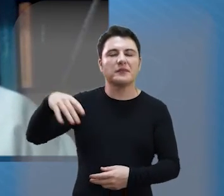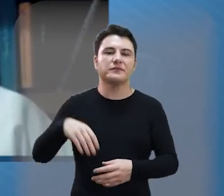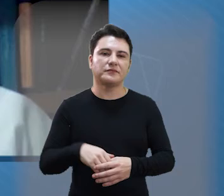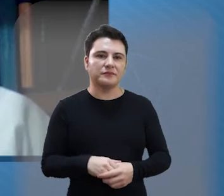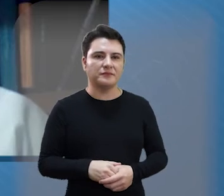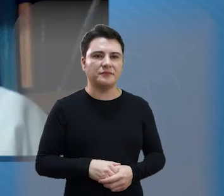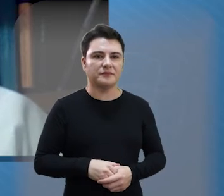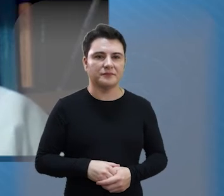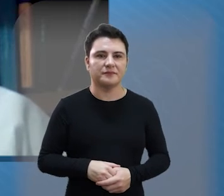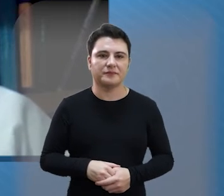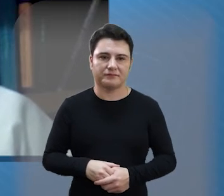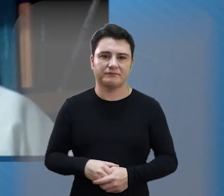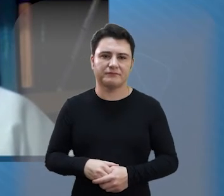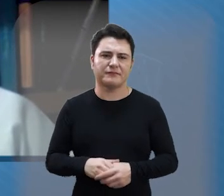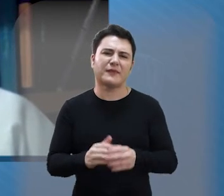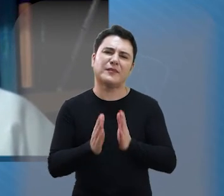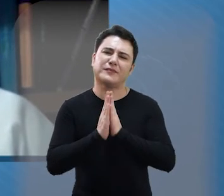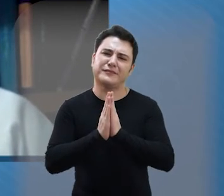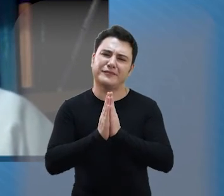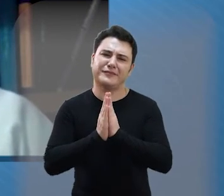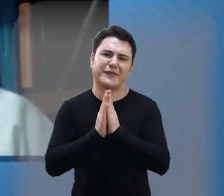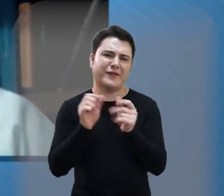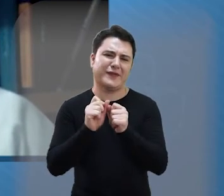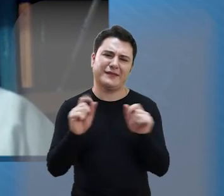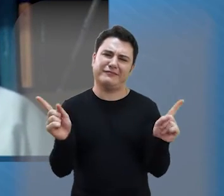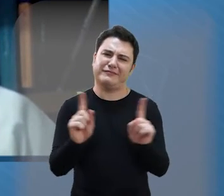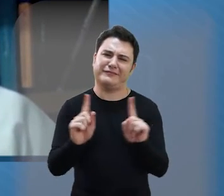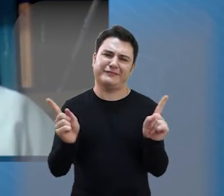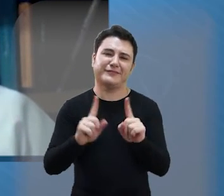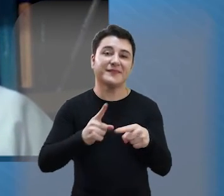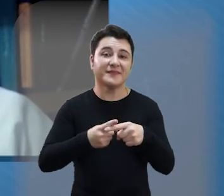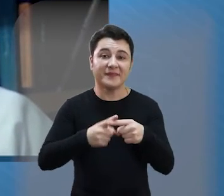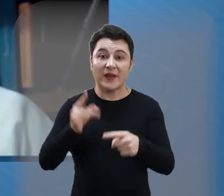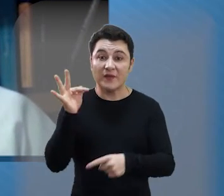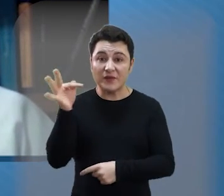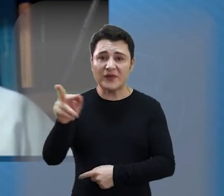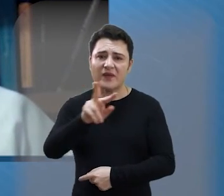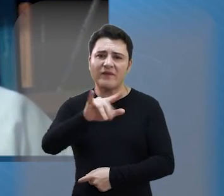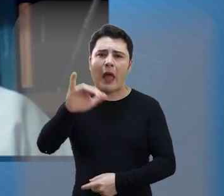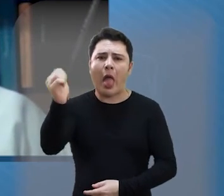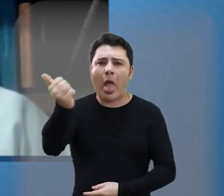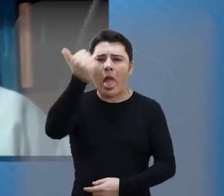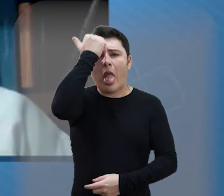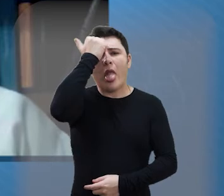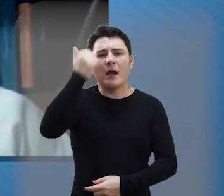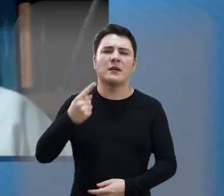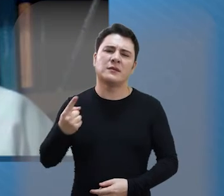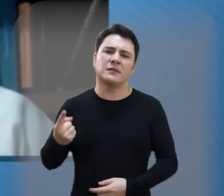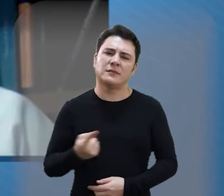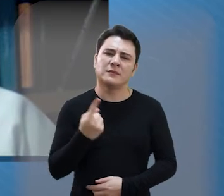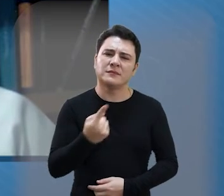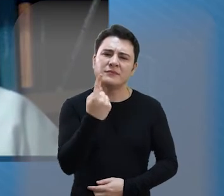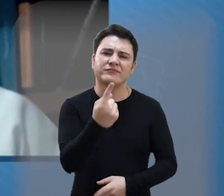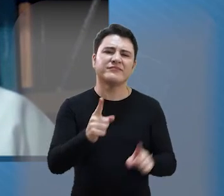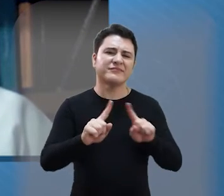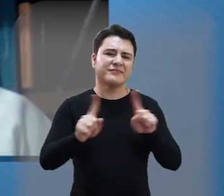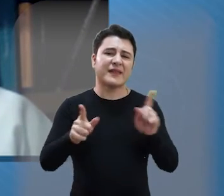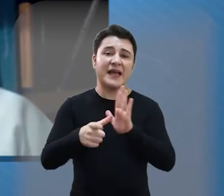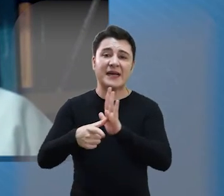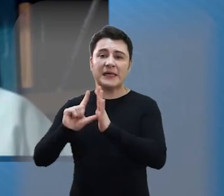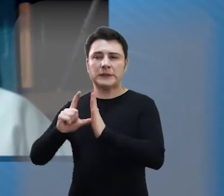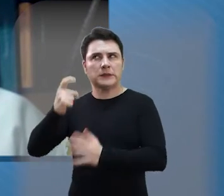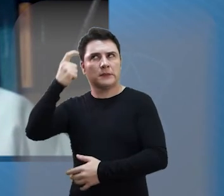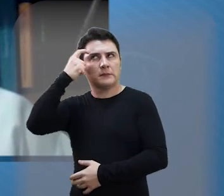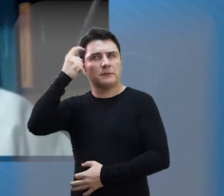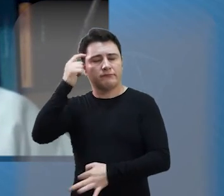é baratinho. Gente, não. Se for para fazer isso e depois você ficar arrependido o